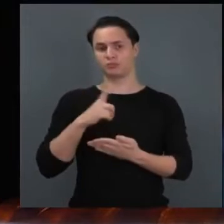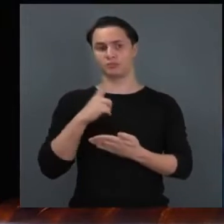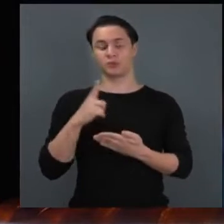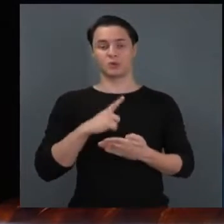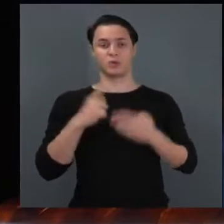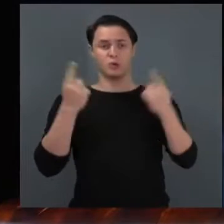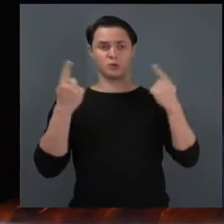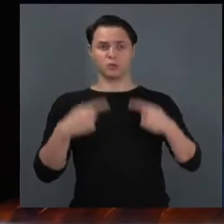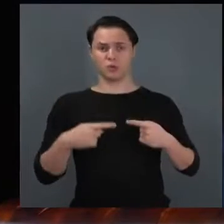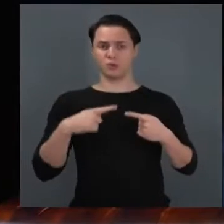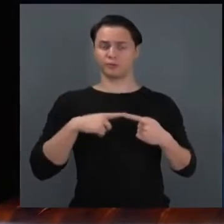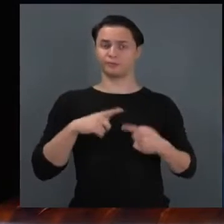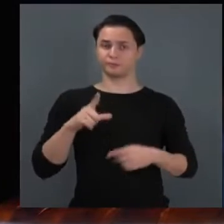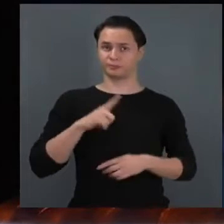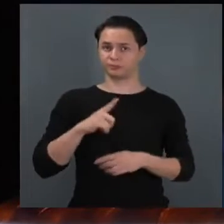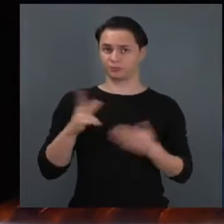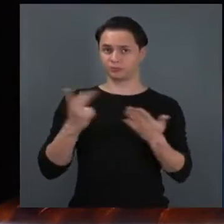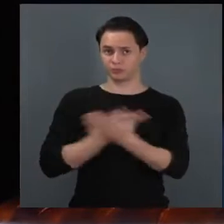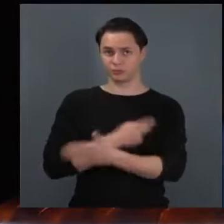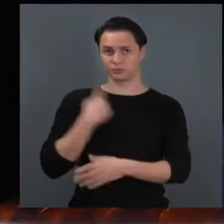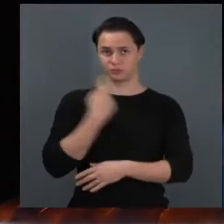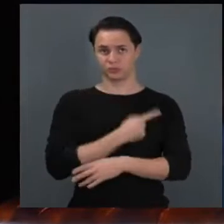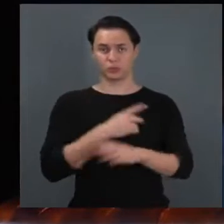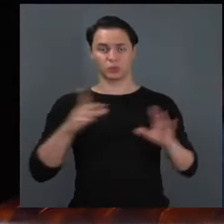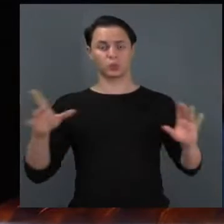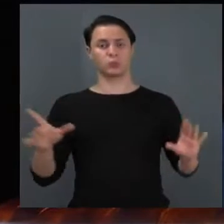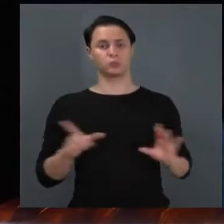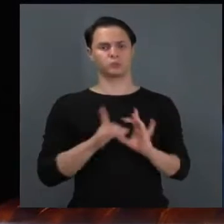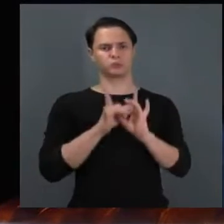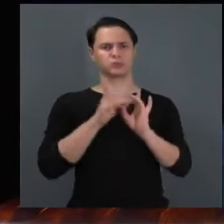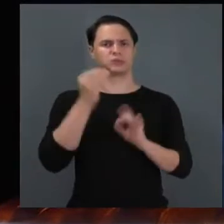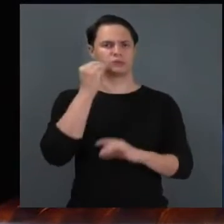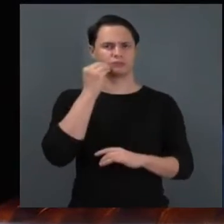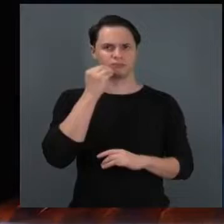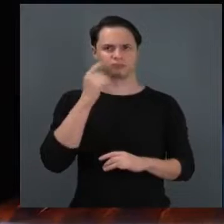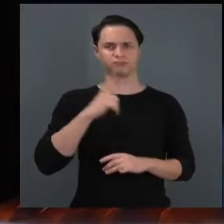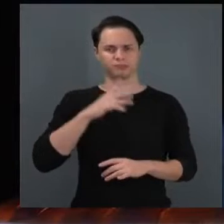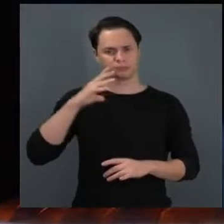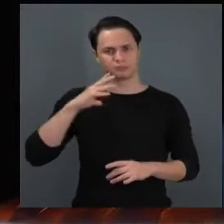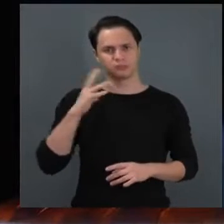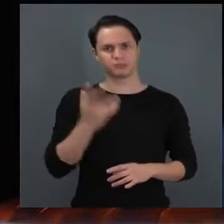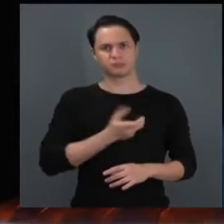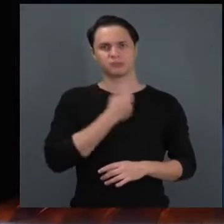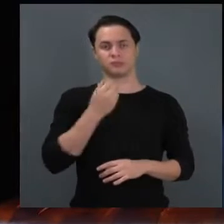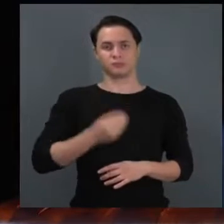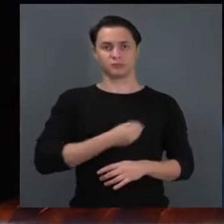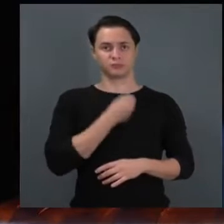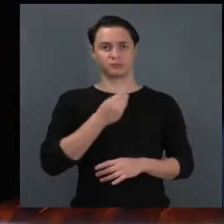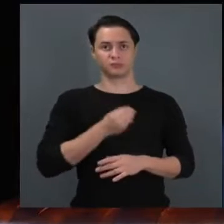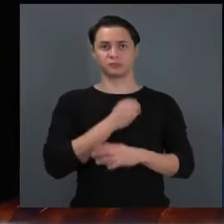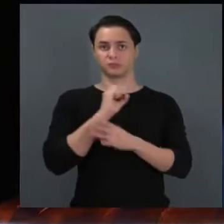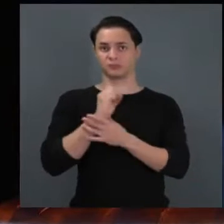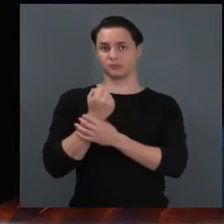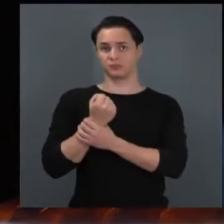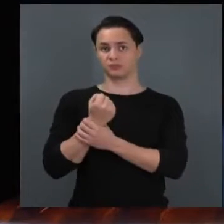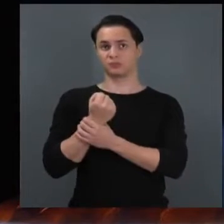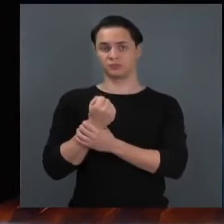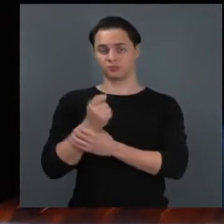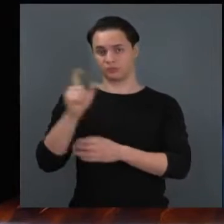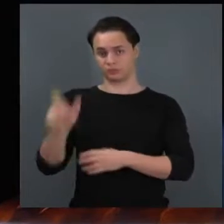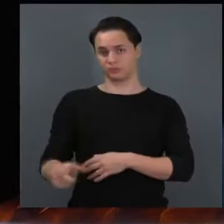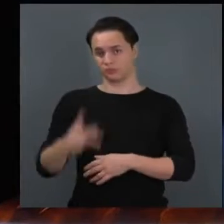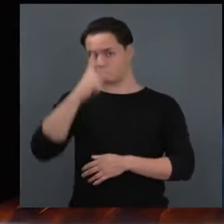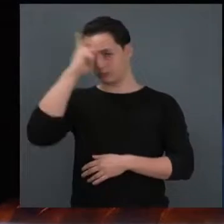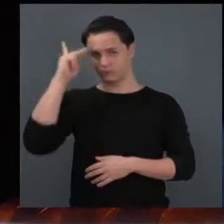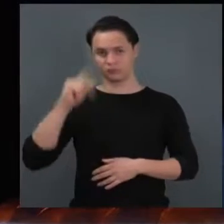que existem, estamos unidos na busca por salvar vidas e garantir a segurança daqueles que mais